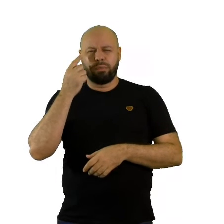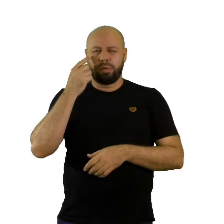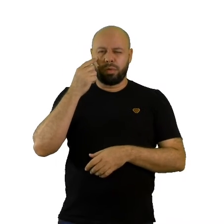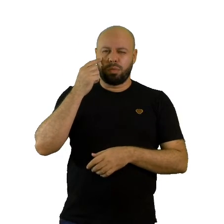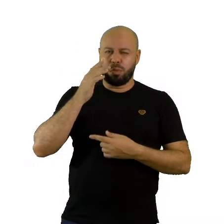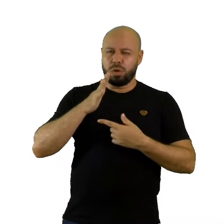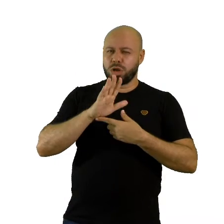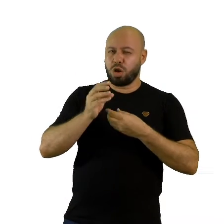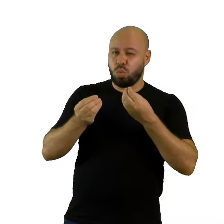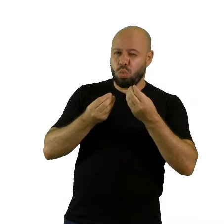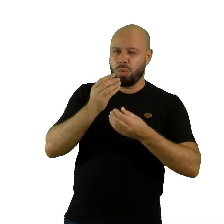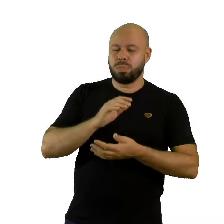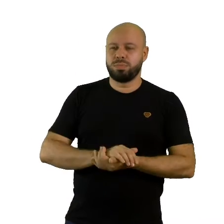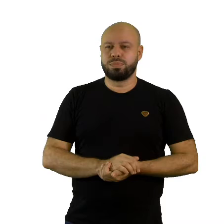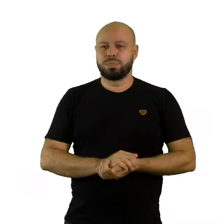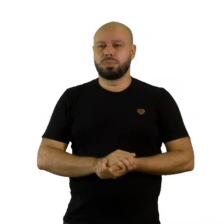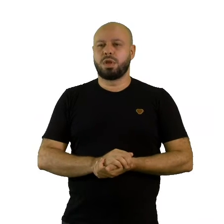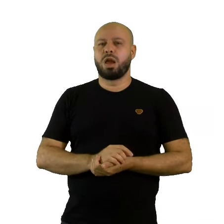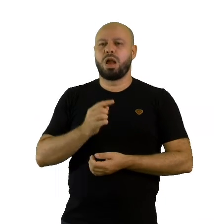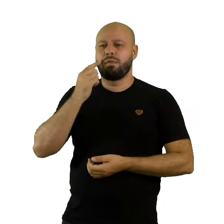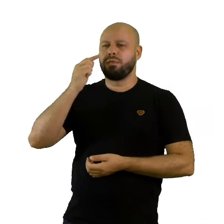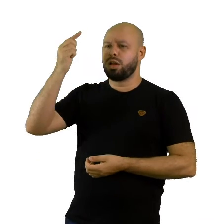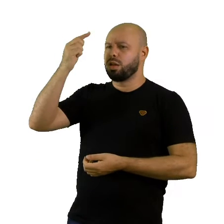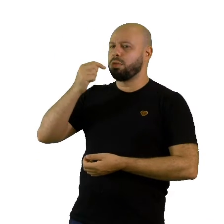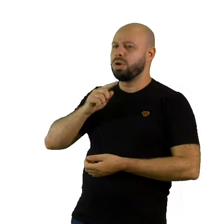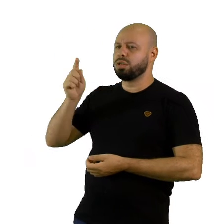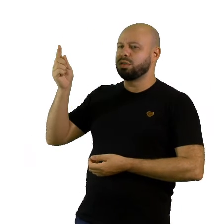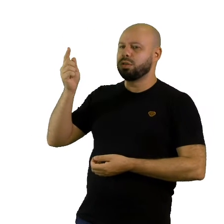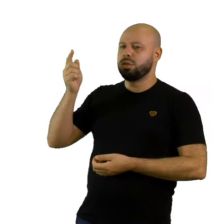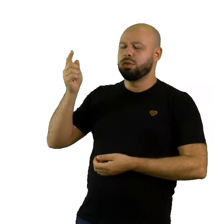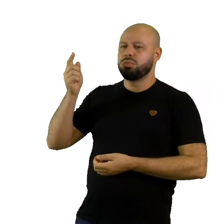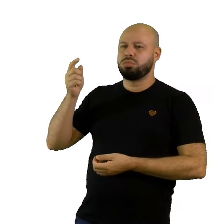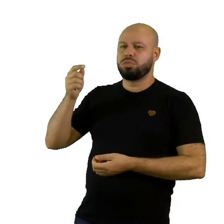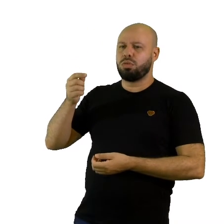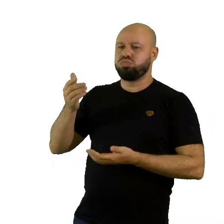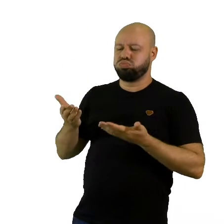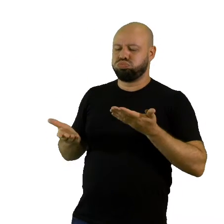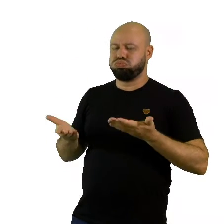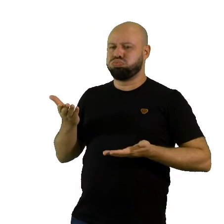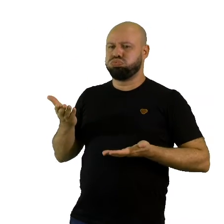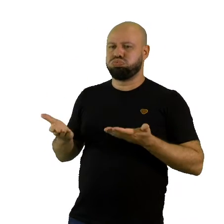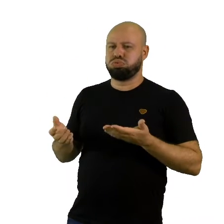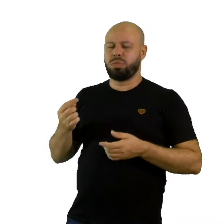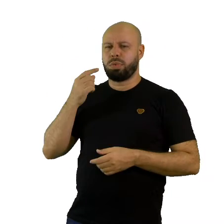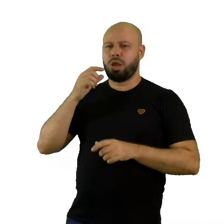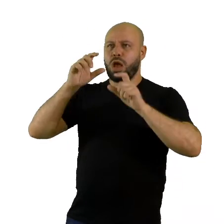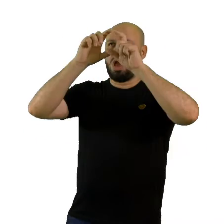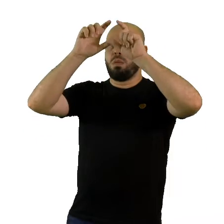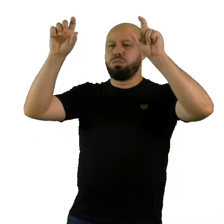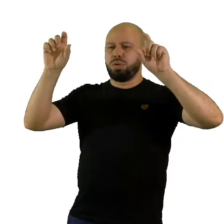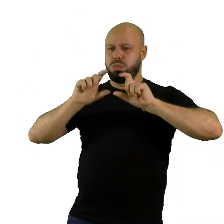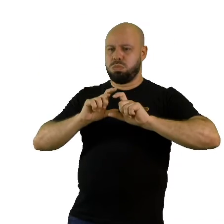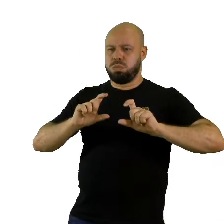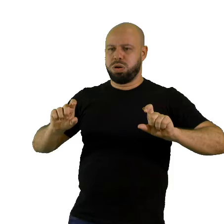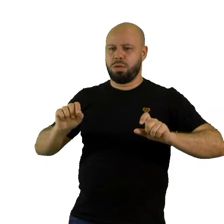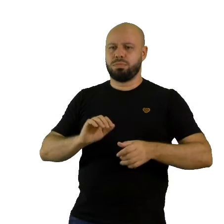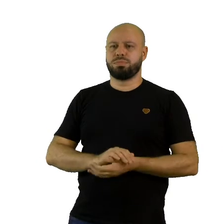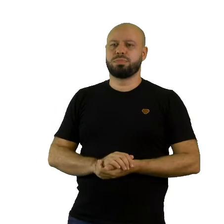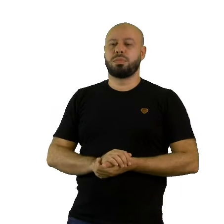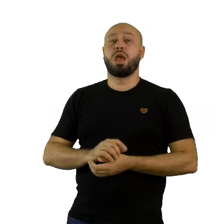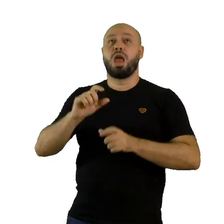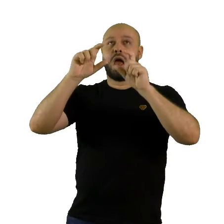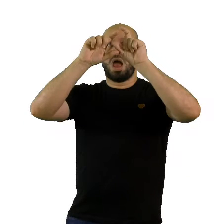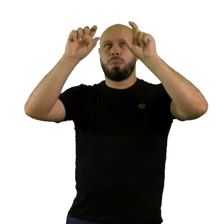como a gente vai fazer. Na figura aí para vocês que vai projetar, a gente tem duas equações. Nós temos uma equação